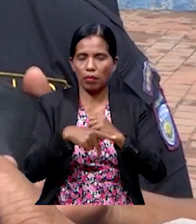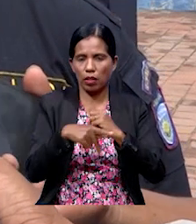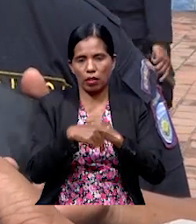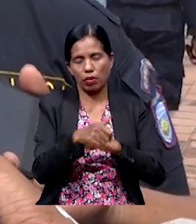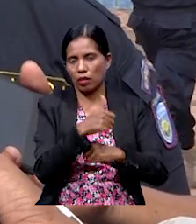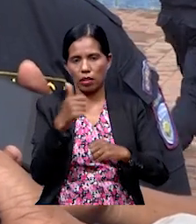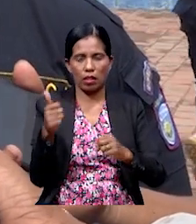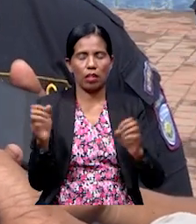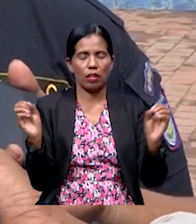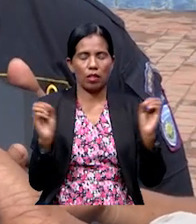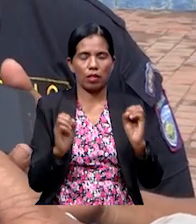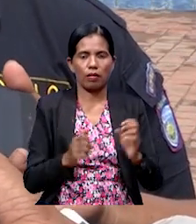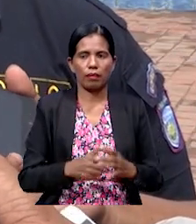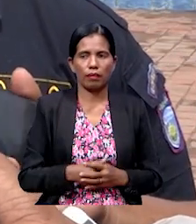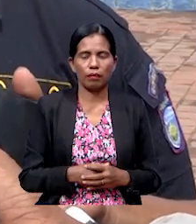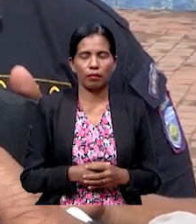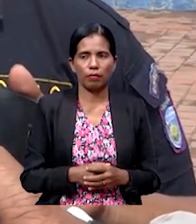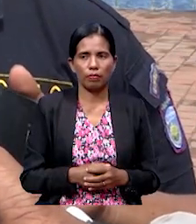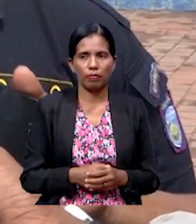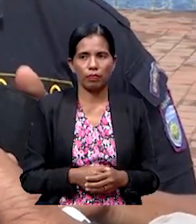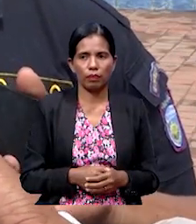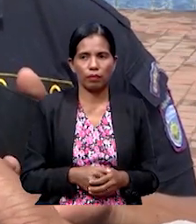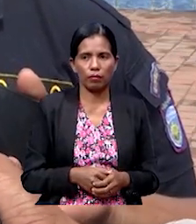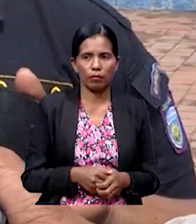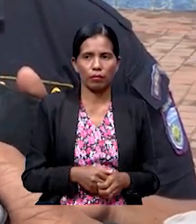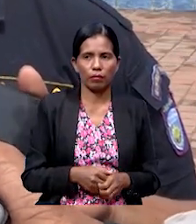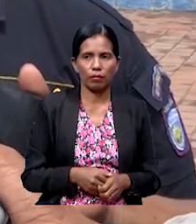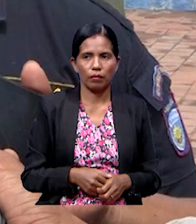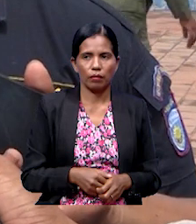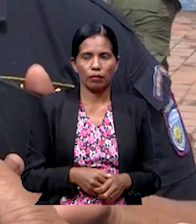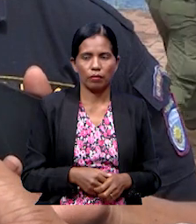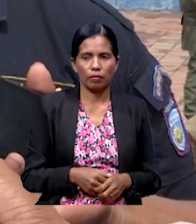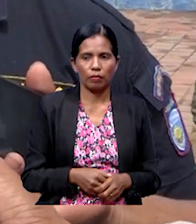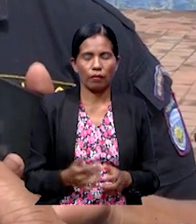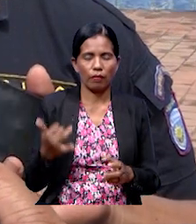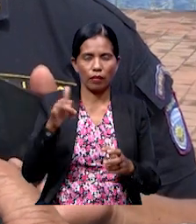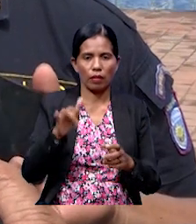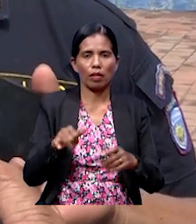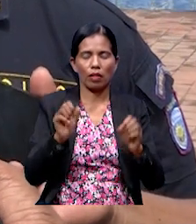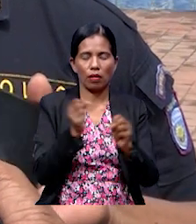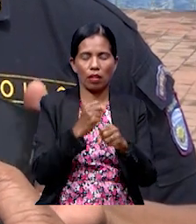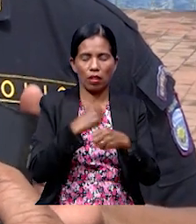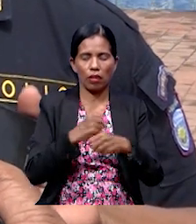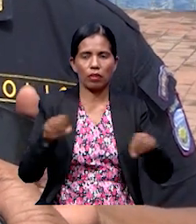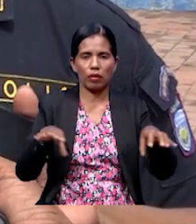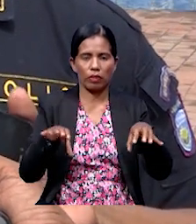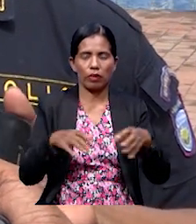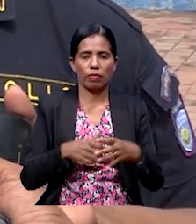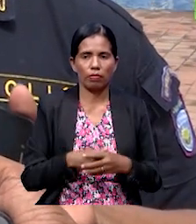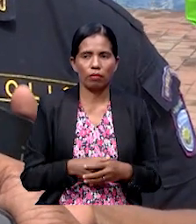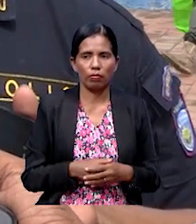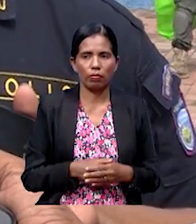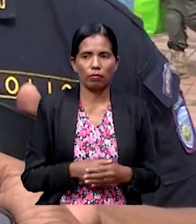religiam nomor kelas sosial kelas ekonomi nebe sira bahalau servis sira nebe.